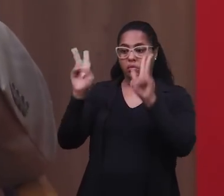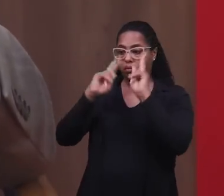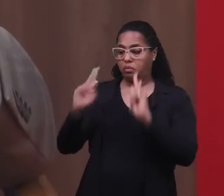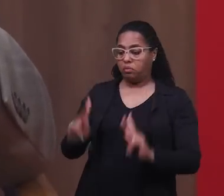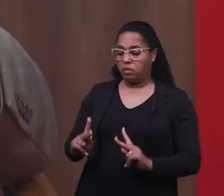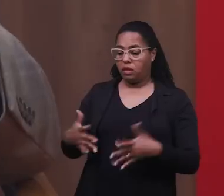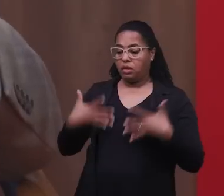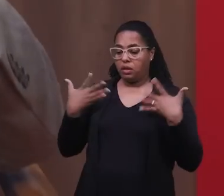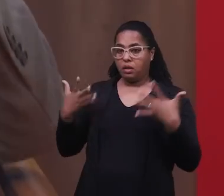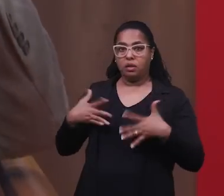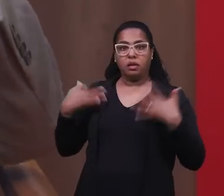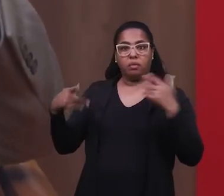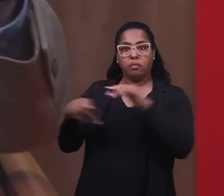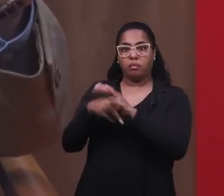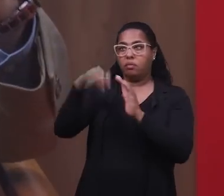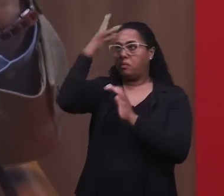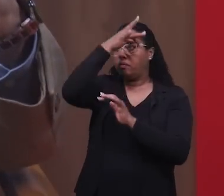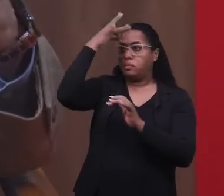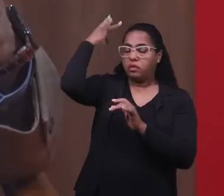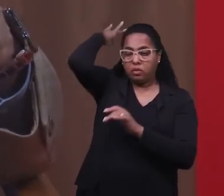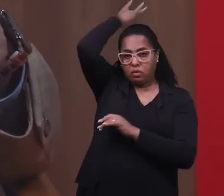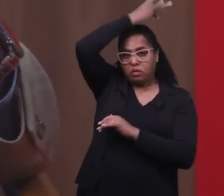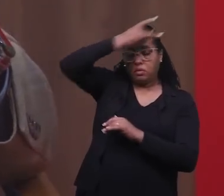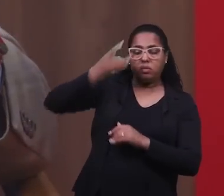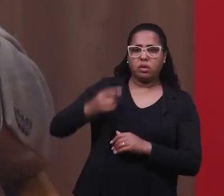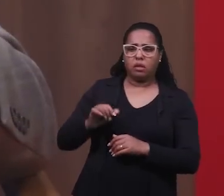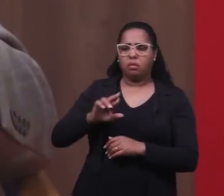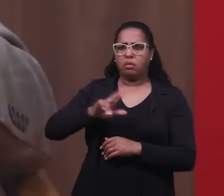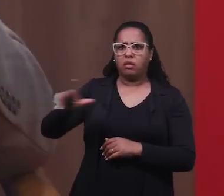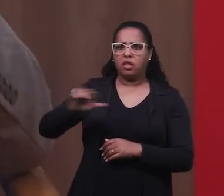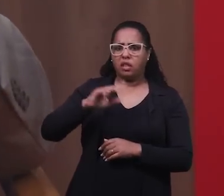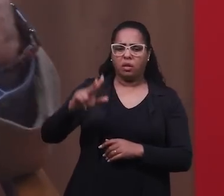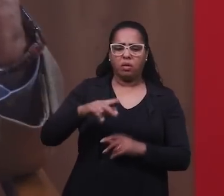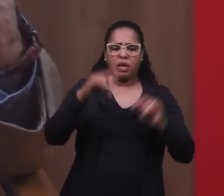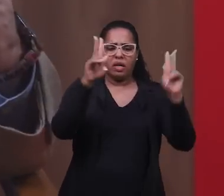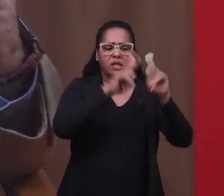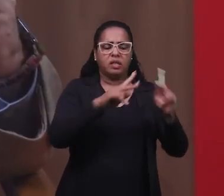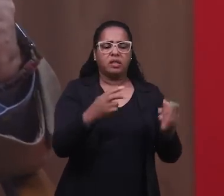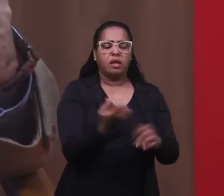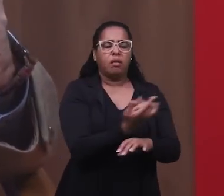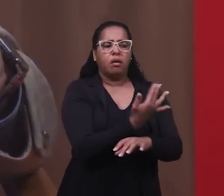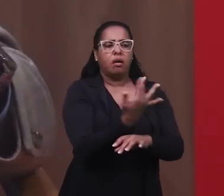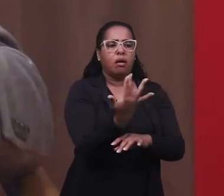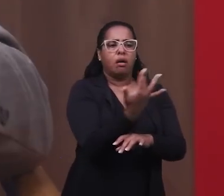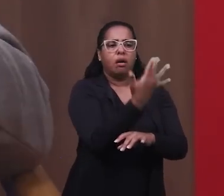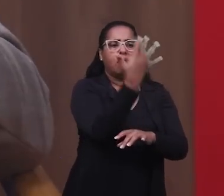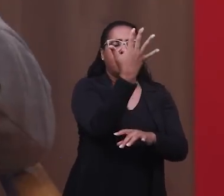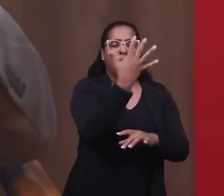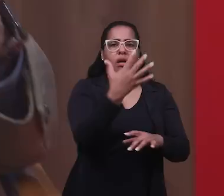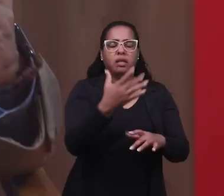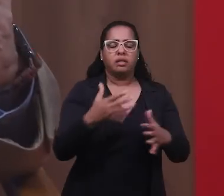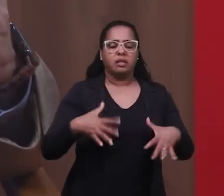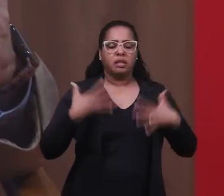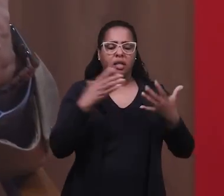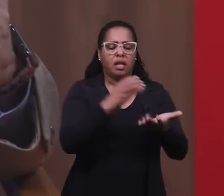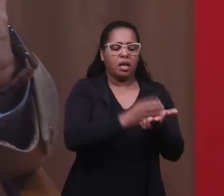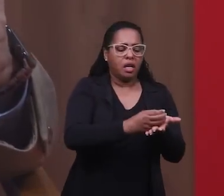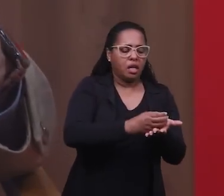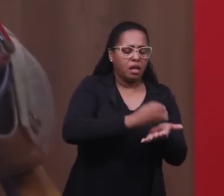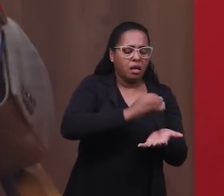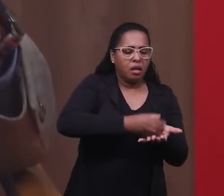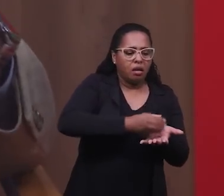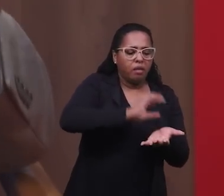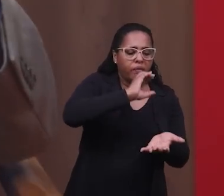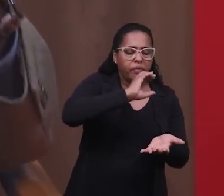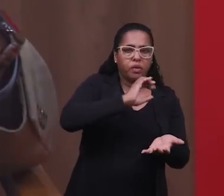na alegria do Espírito Santo. Não é na paz de uma fumaça, nem na alegria de um copo,